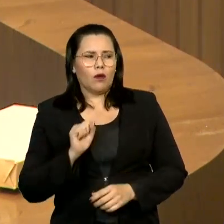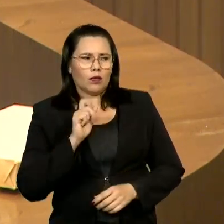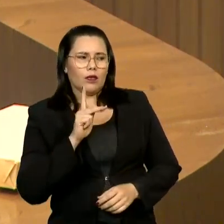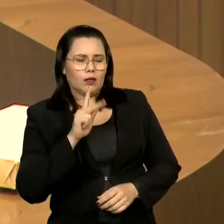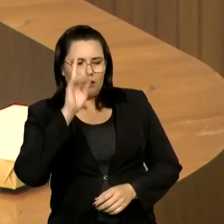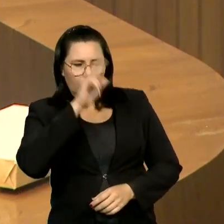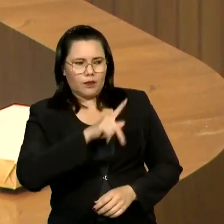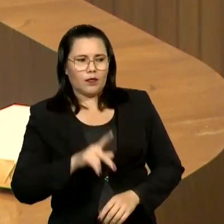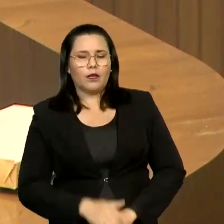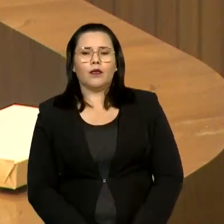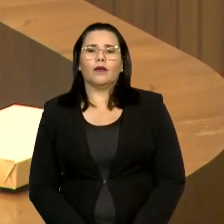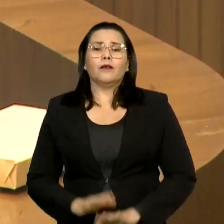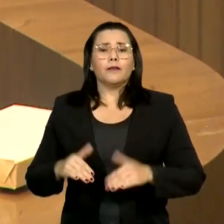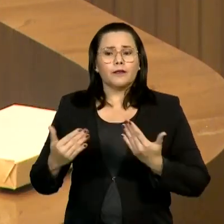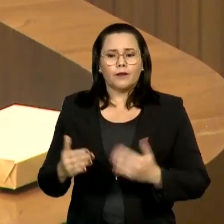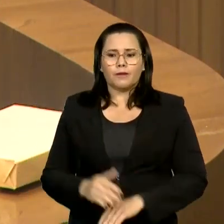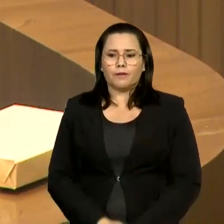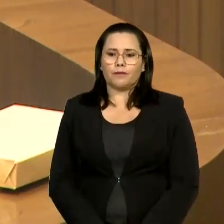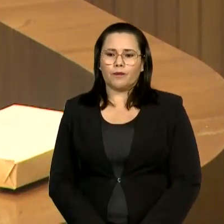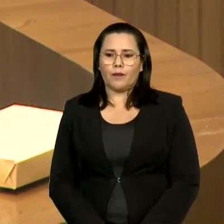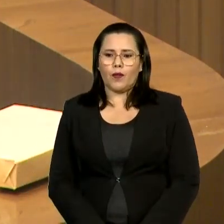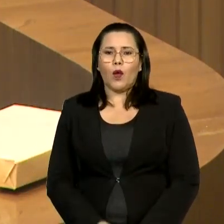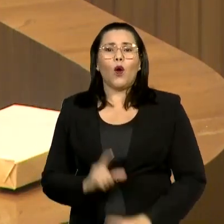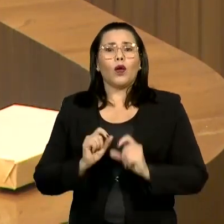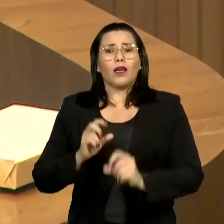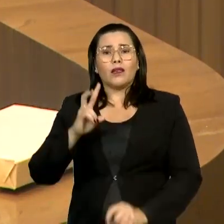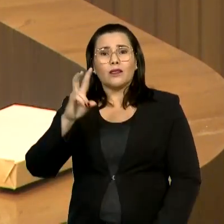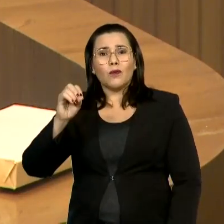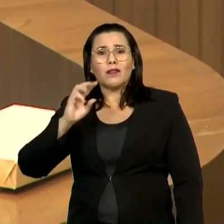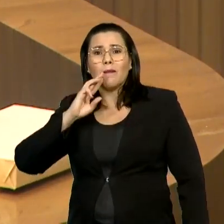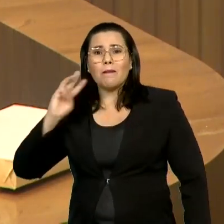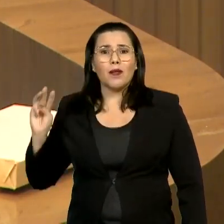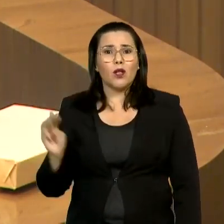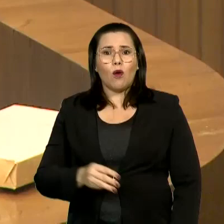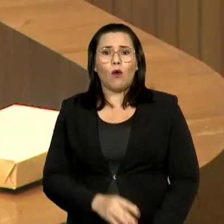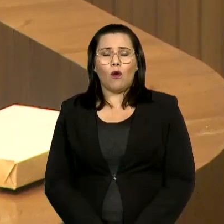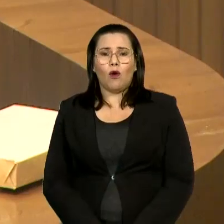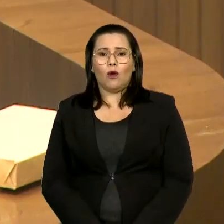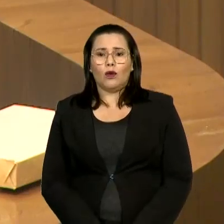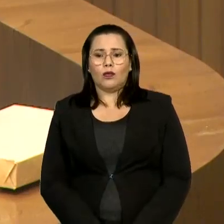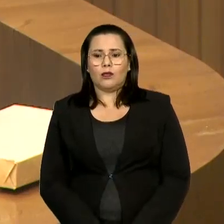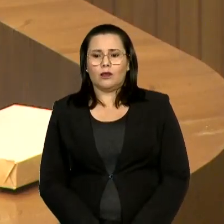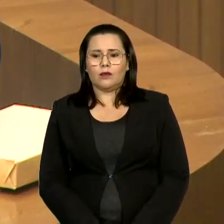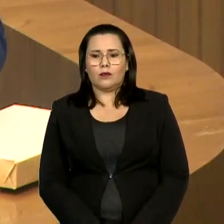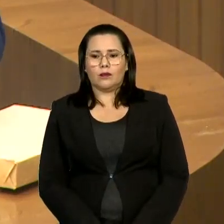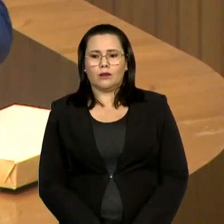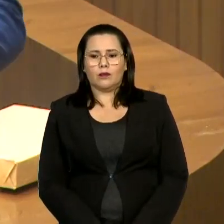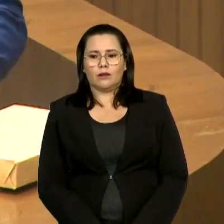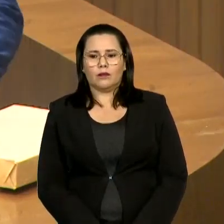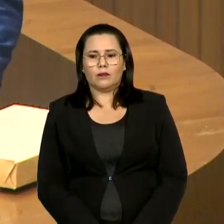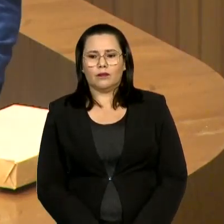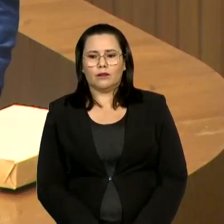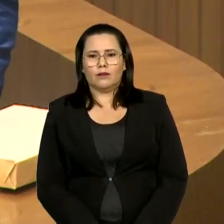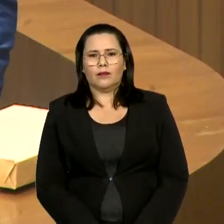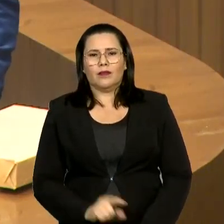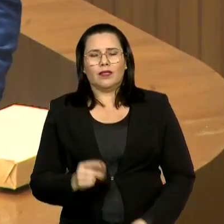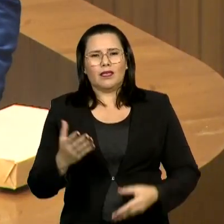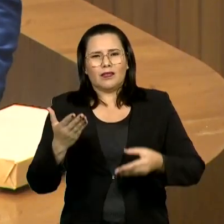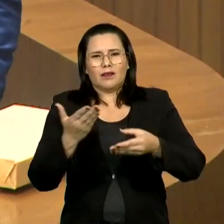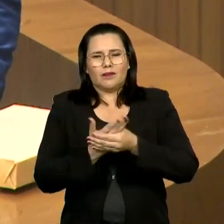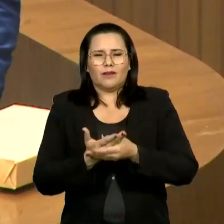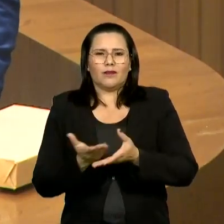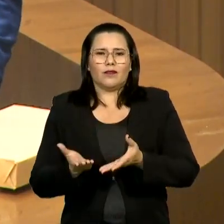estaria recebendo mais de 50 milhões por conta dessa ação de 430